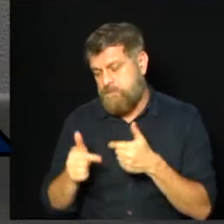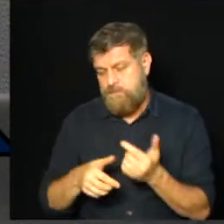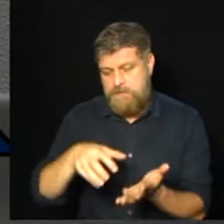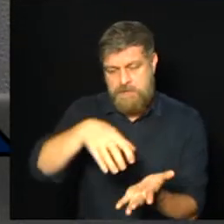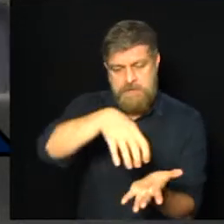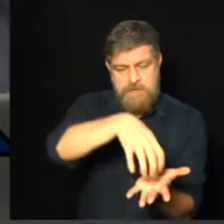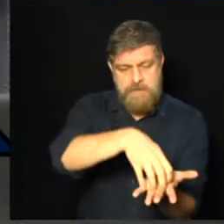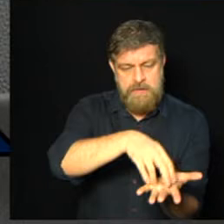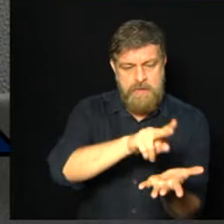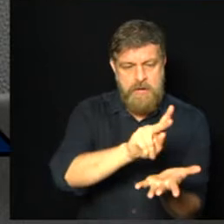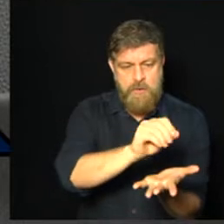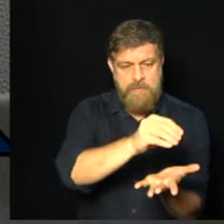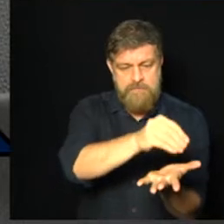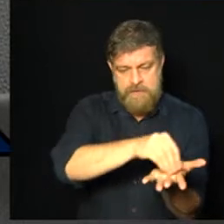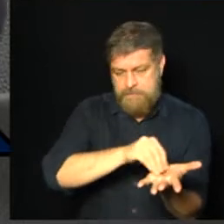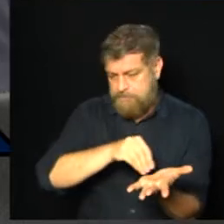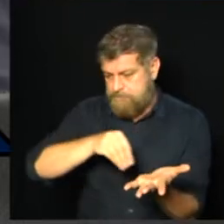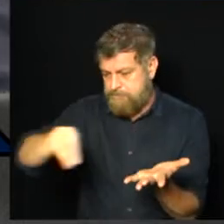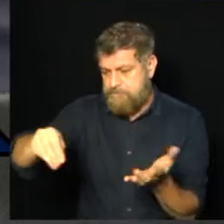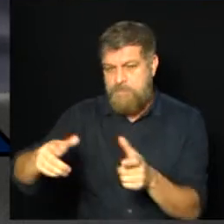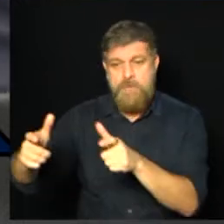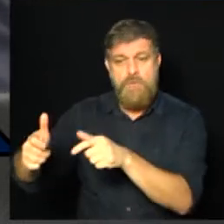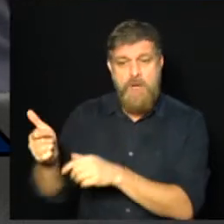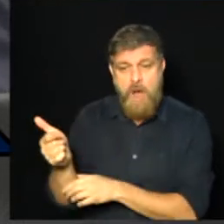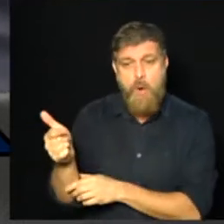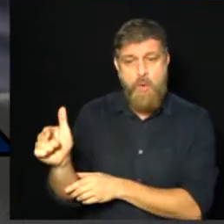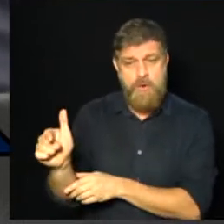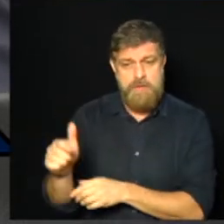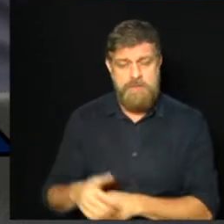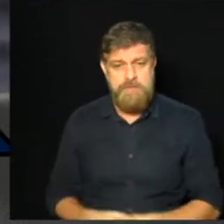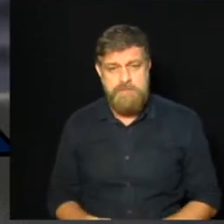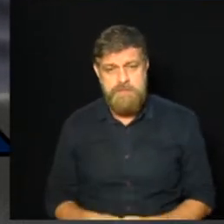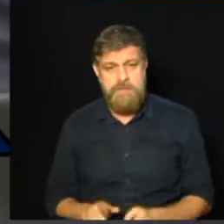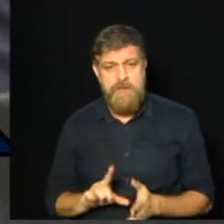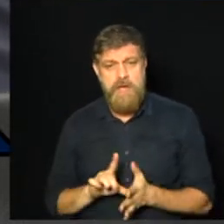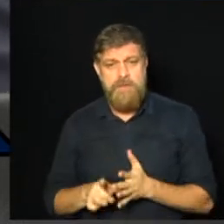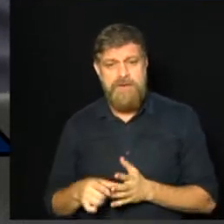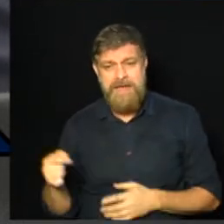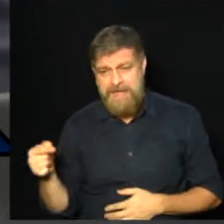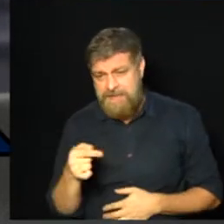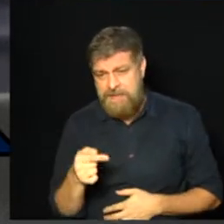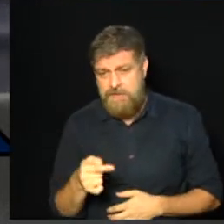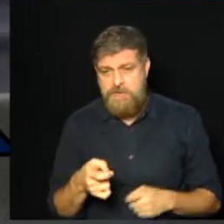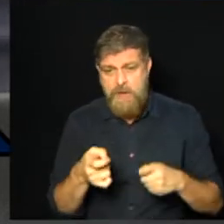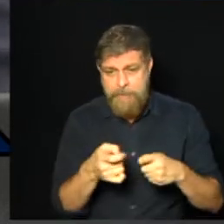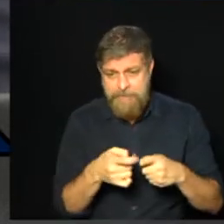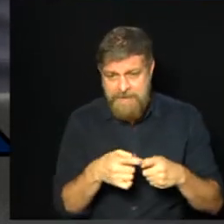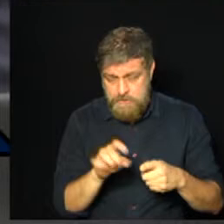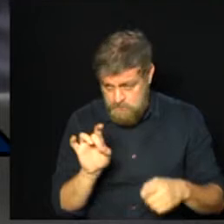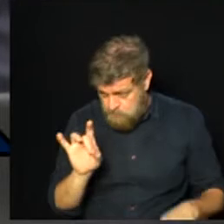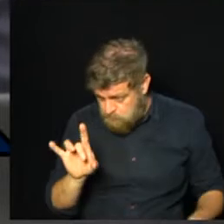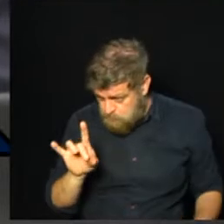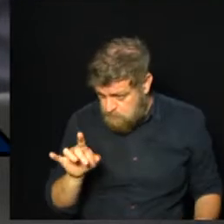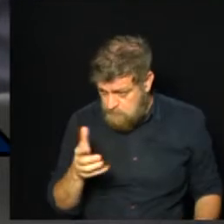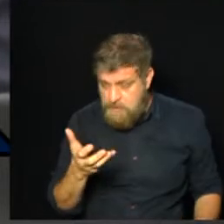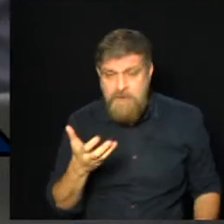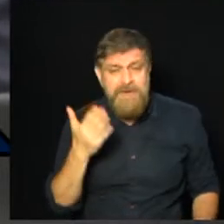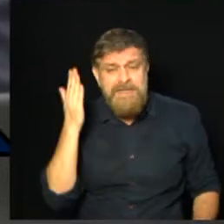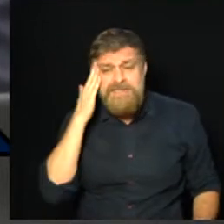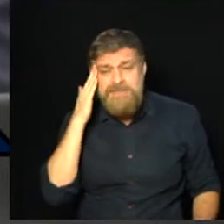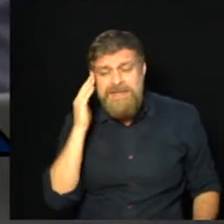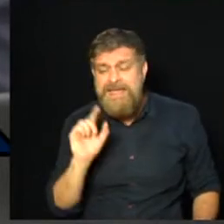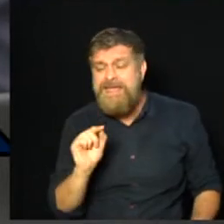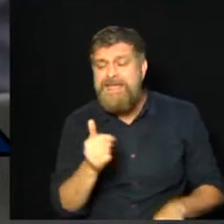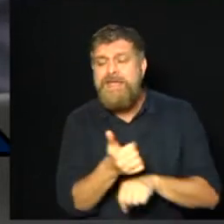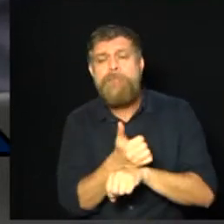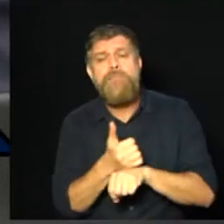Grande vai ser remanejado em função de ter o outro quadro. Mas depois diz, não, vai ser só os médicos. Então, eu queria esse esclarecimento